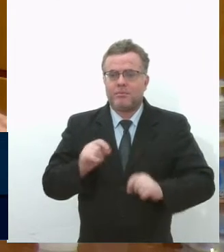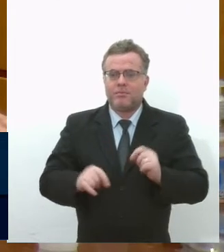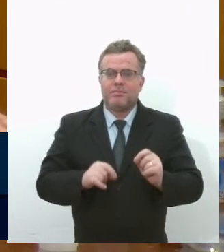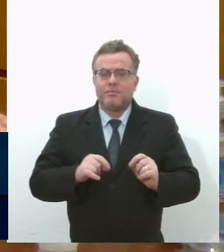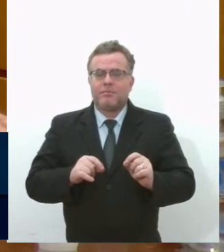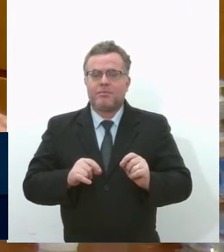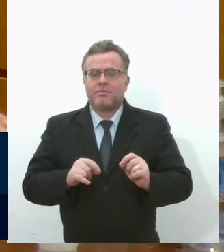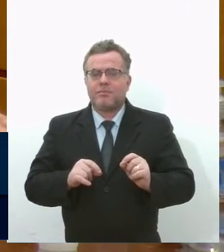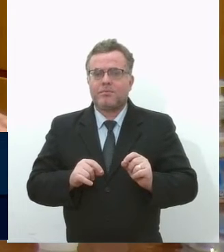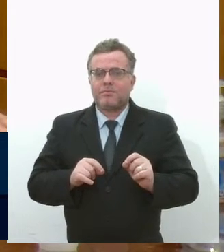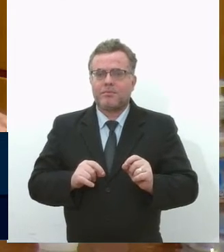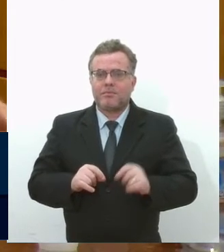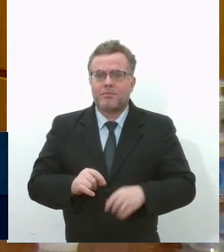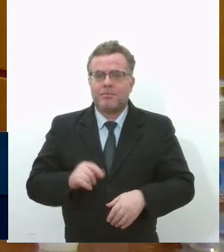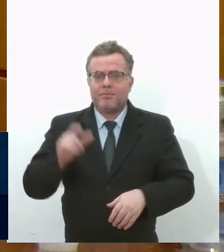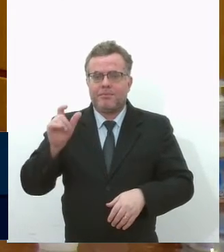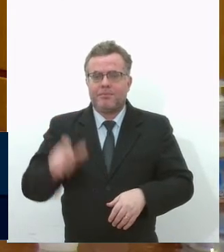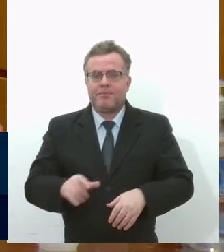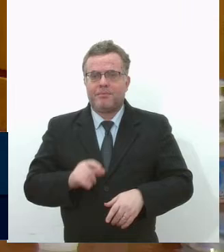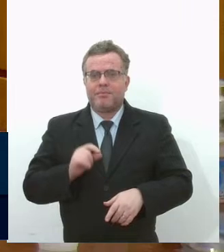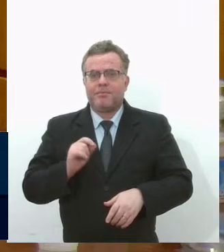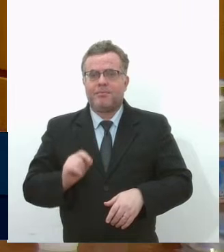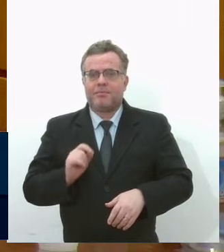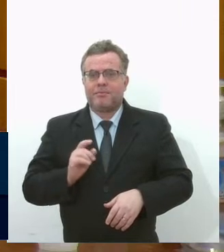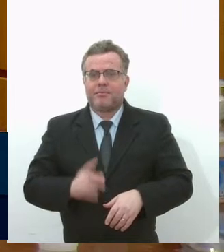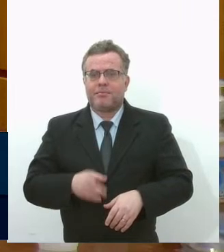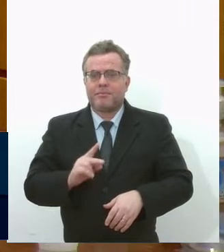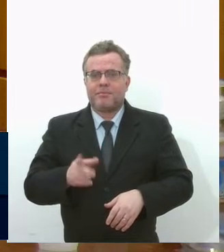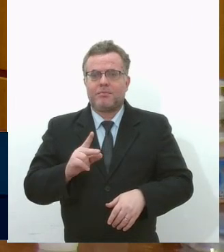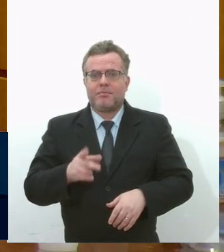o voto de Minerva, sempre votou